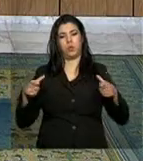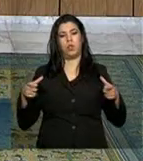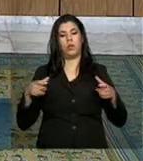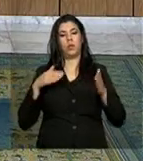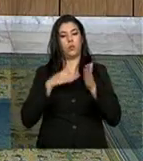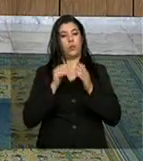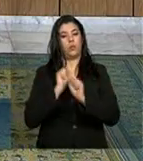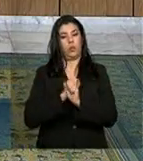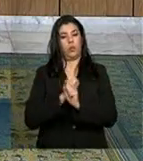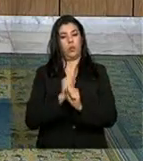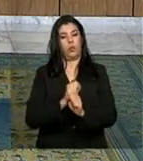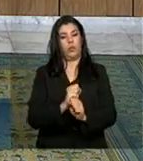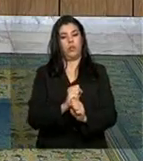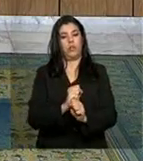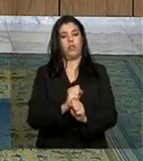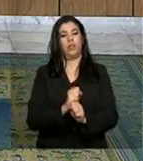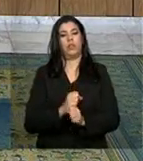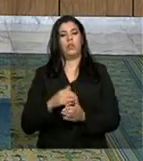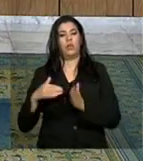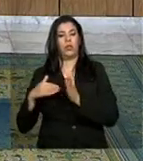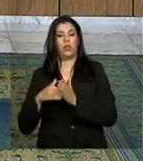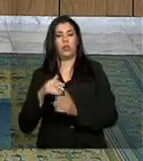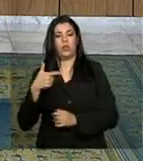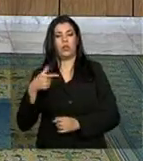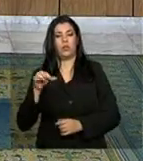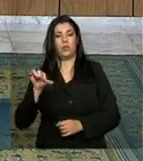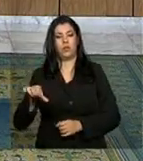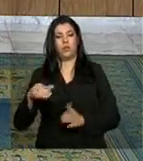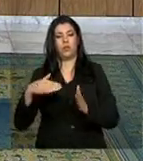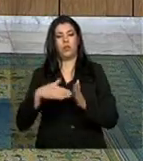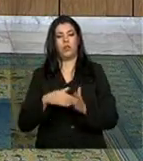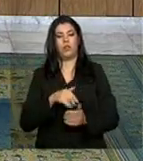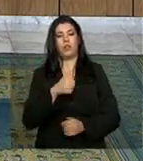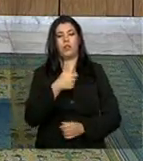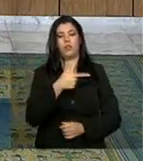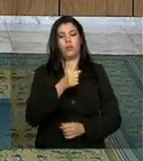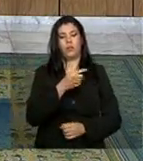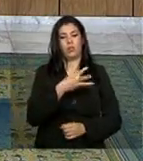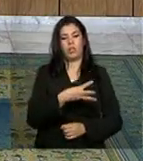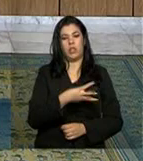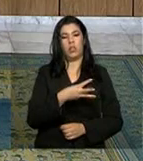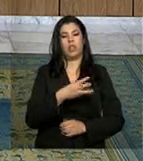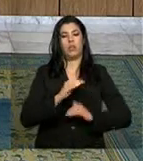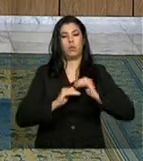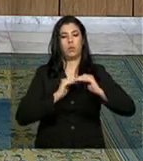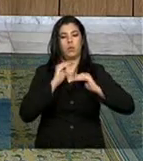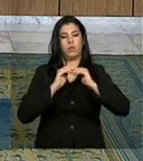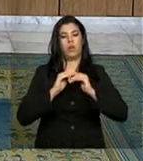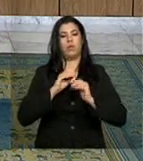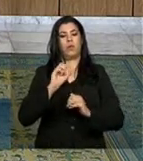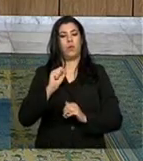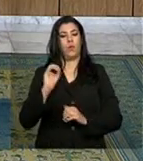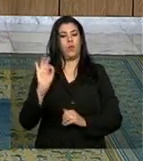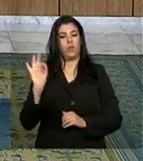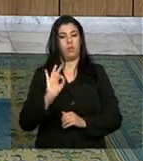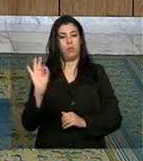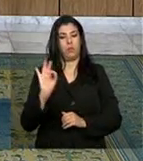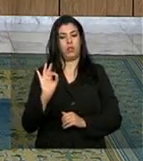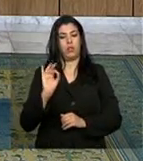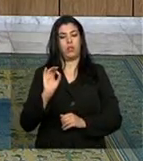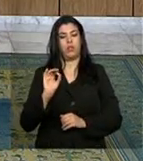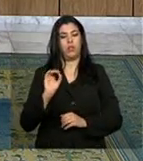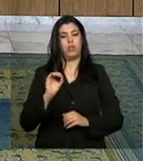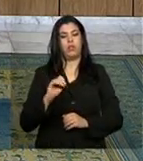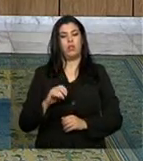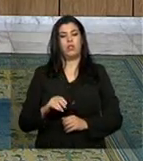nos últimos anos. Entre 2009 e 2013, cresceu aproximadamente 80%, passando aí